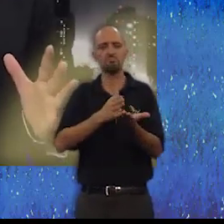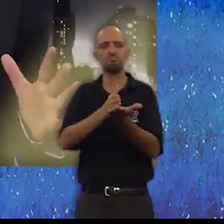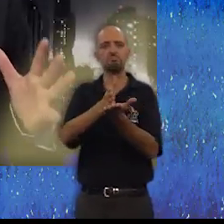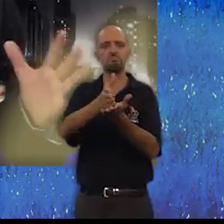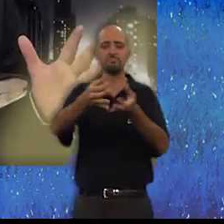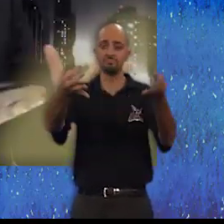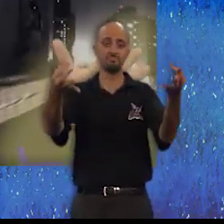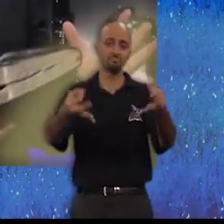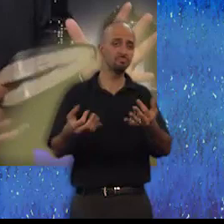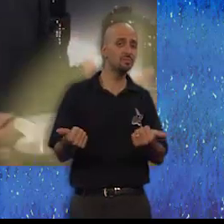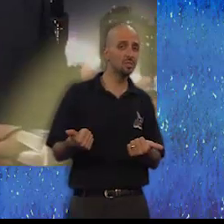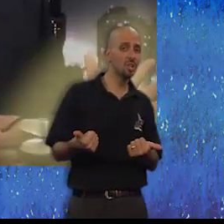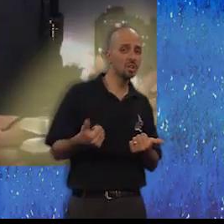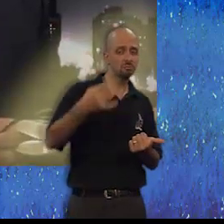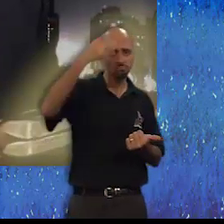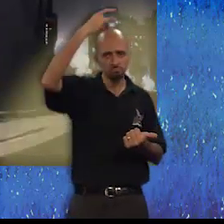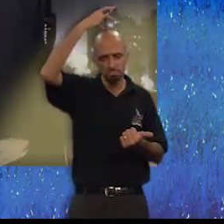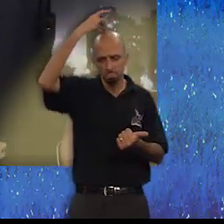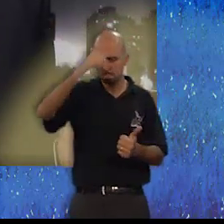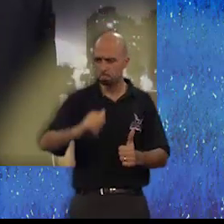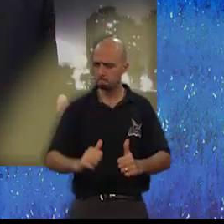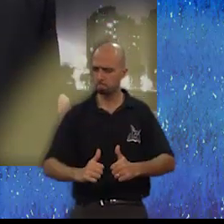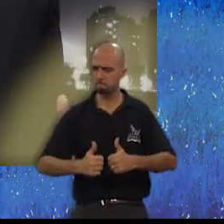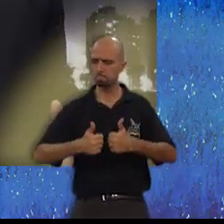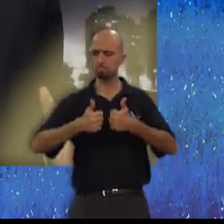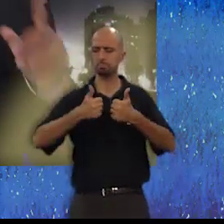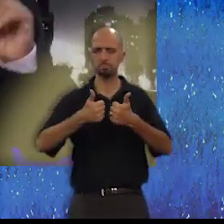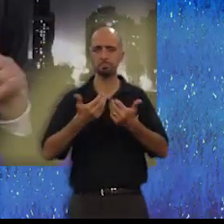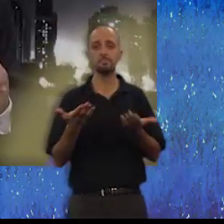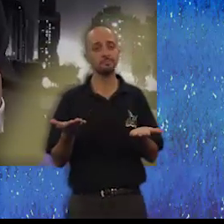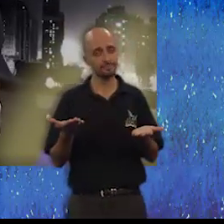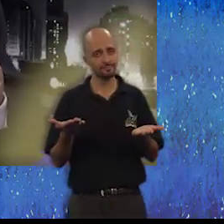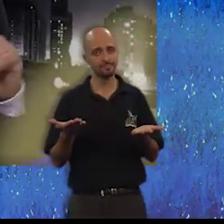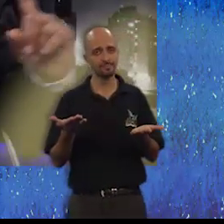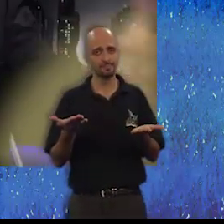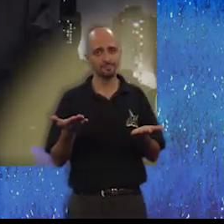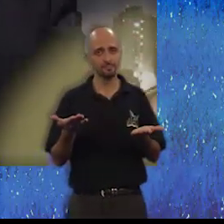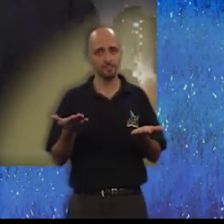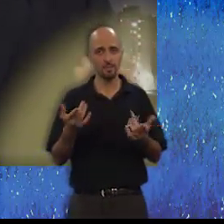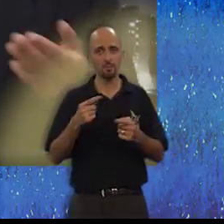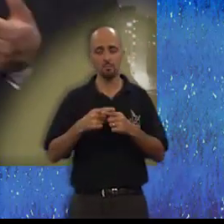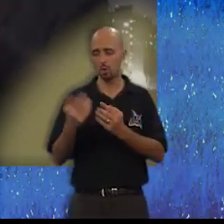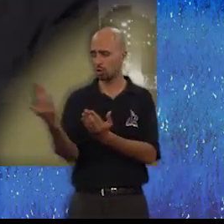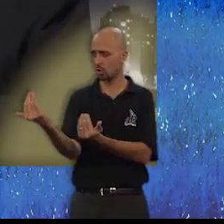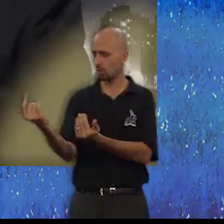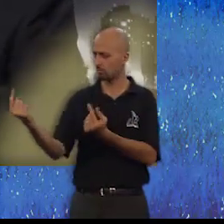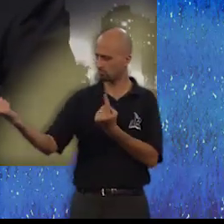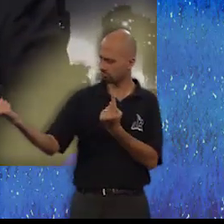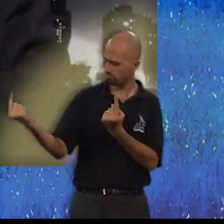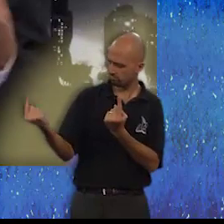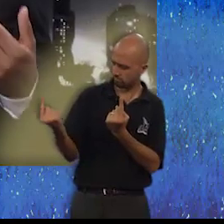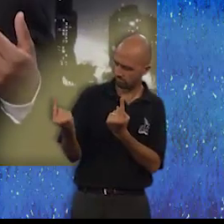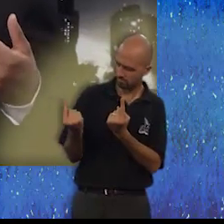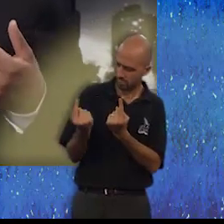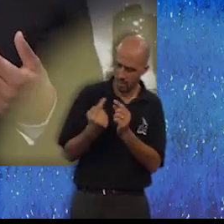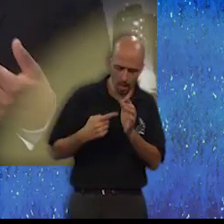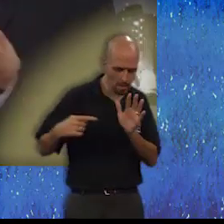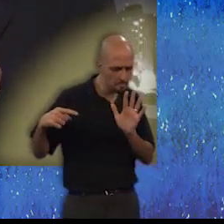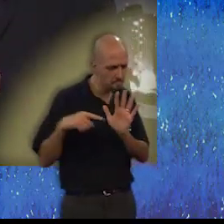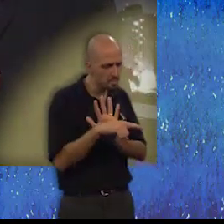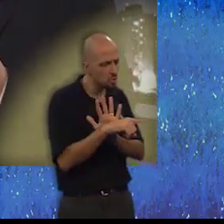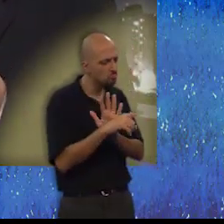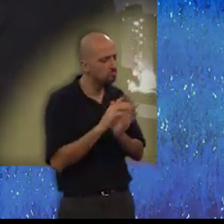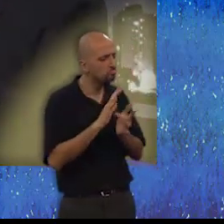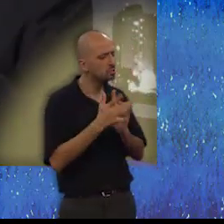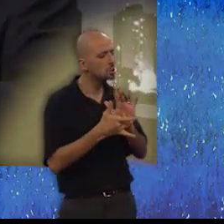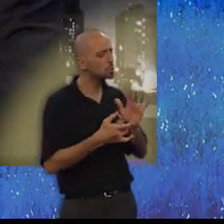vida relativamente boa, espiritualmente falando. E, inclusive, quando ele se aproxima de Jesus e ele pergunta assim: